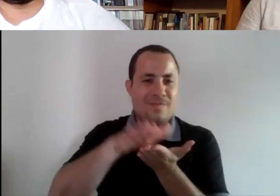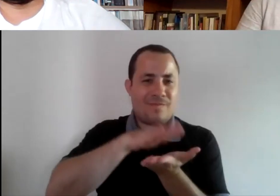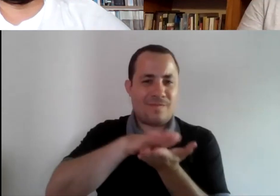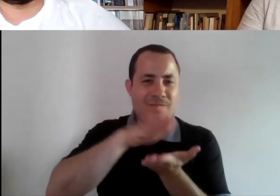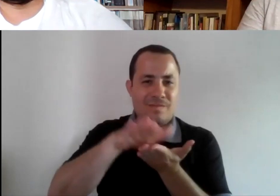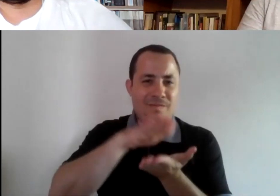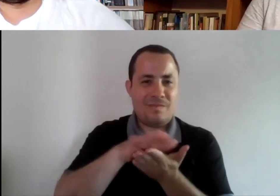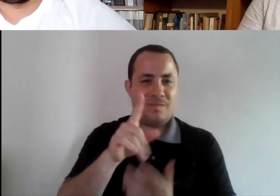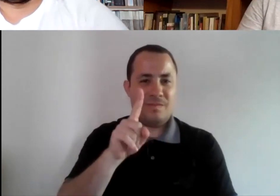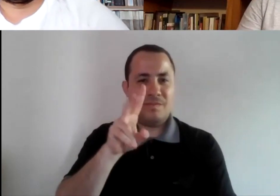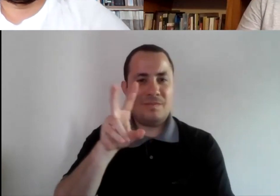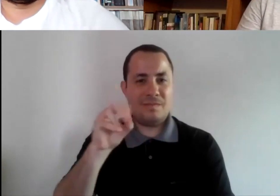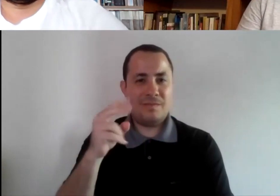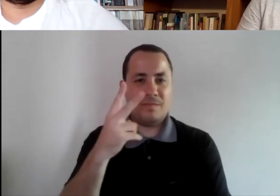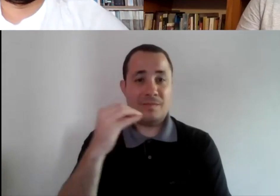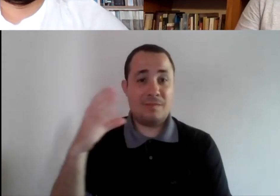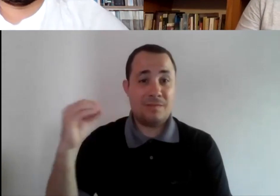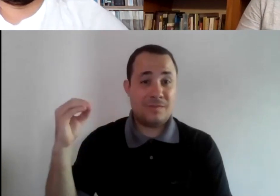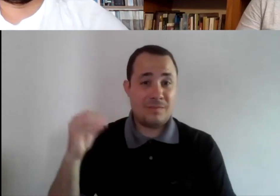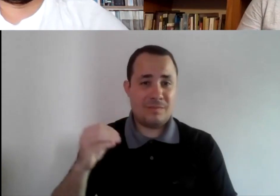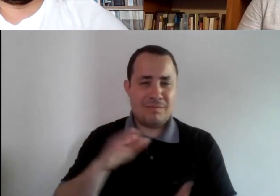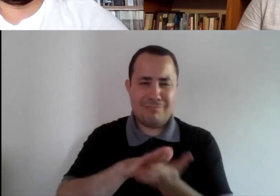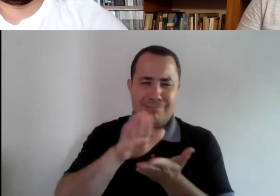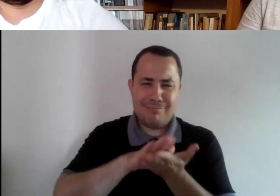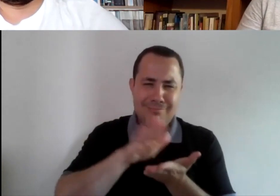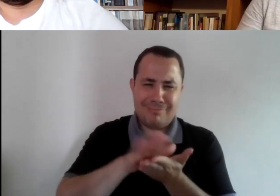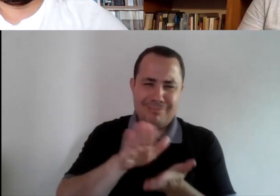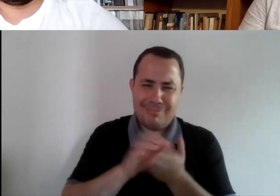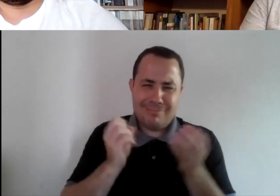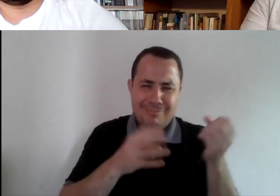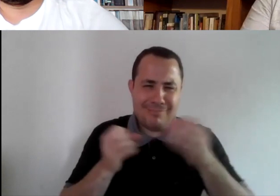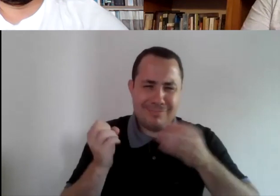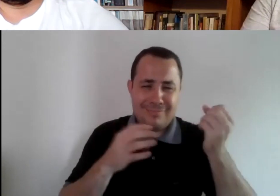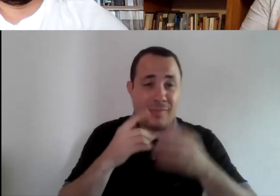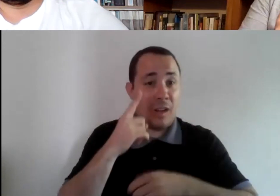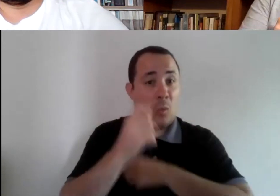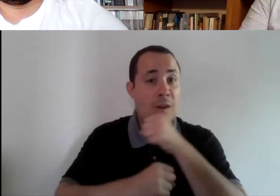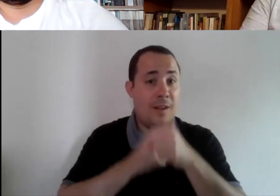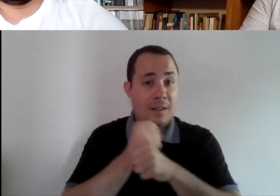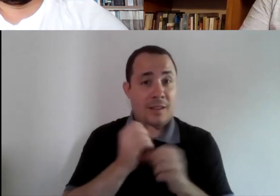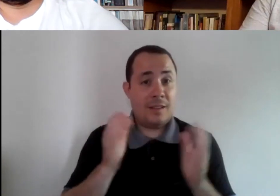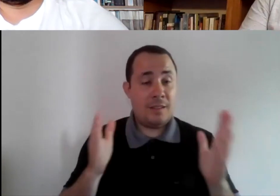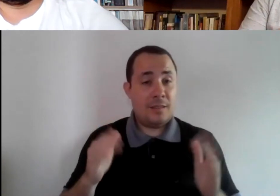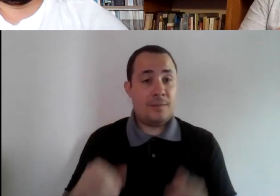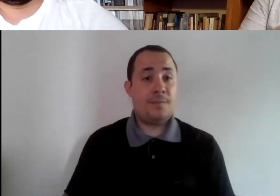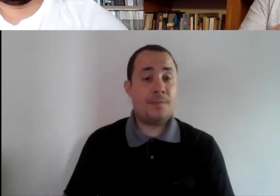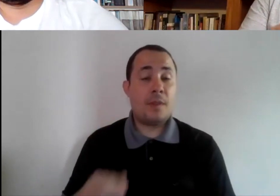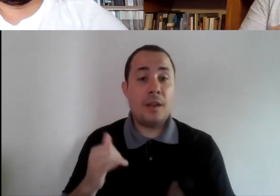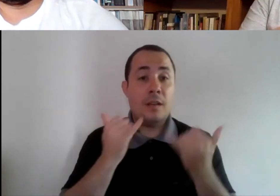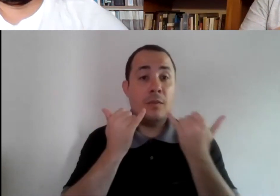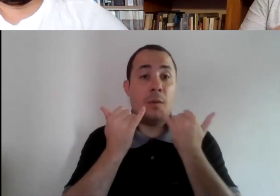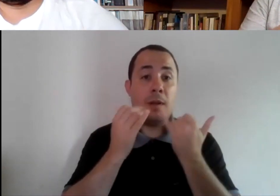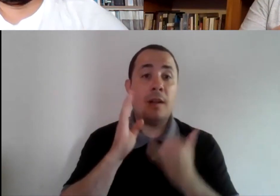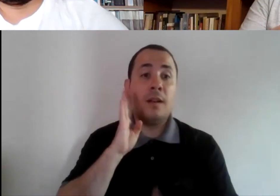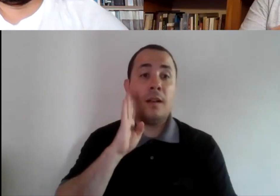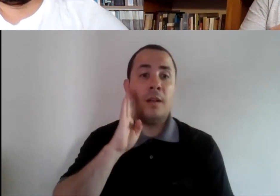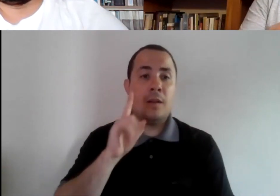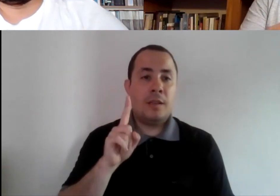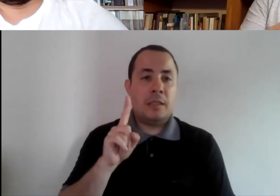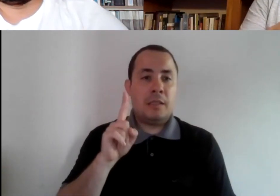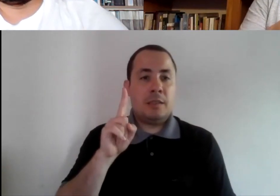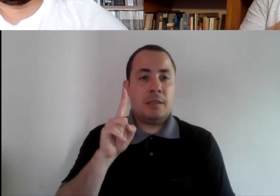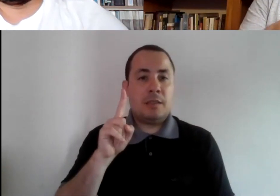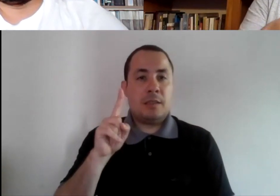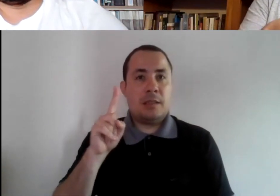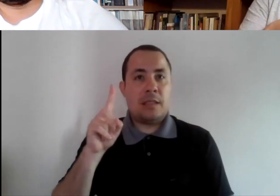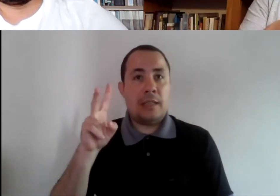200 livros por ano. Né? Mas um dado que ele dá, que é muito interessante também, é que ele recebe em torno de 150